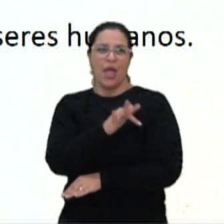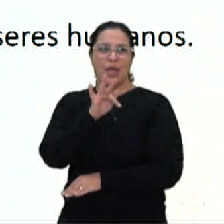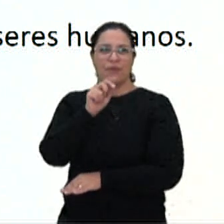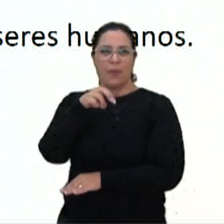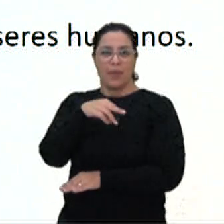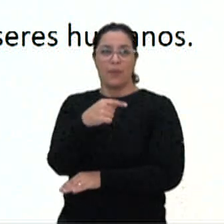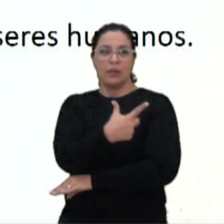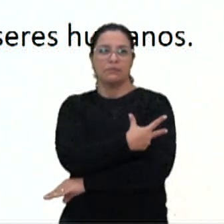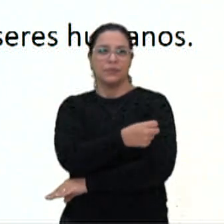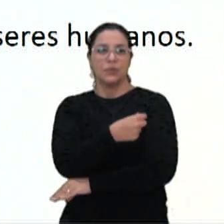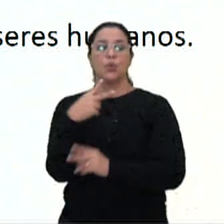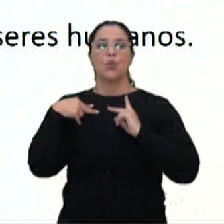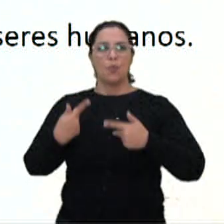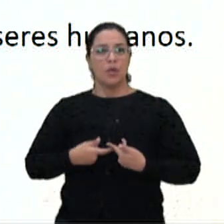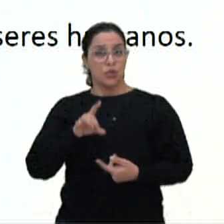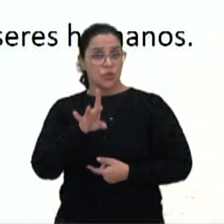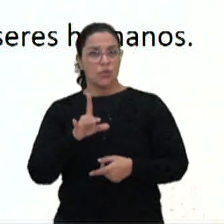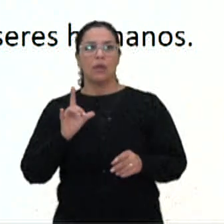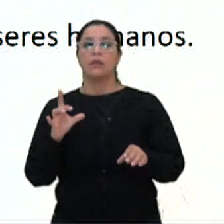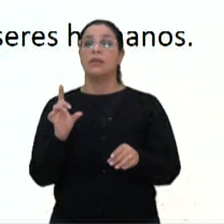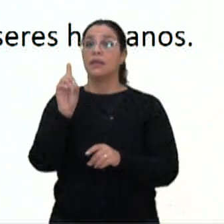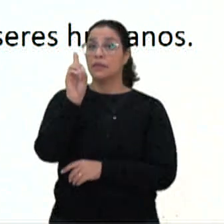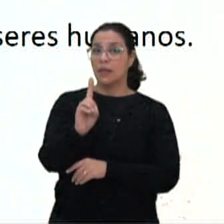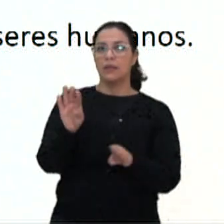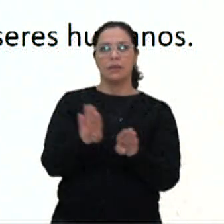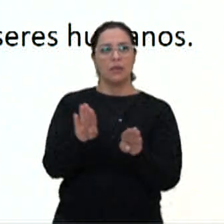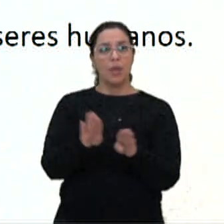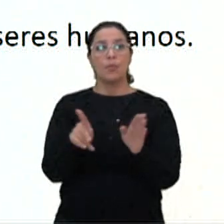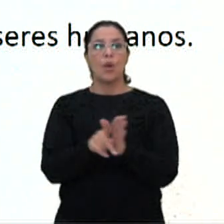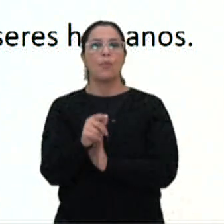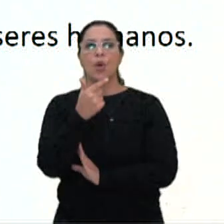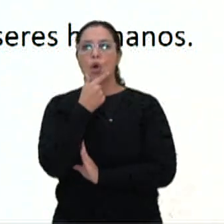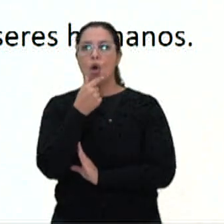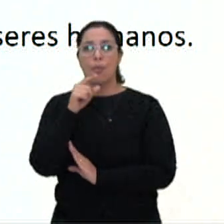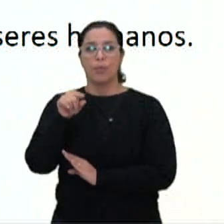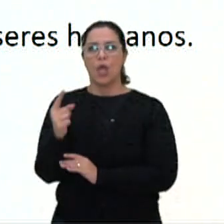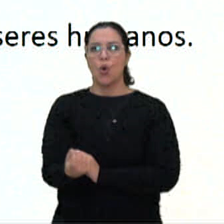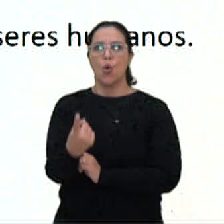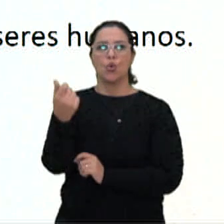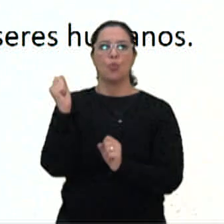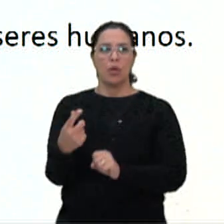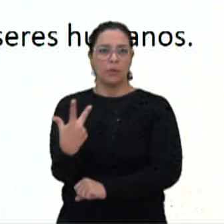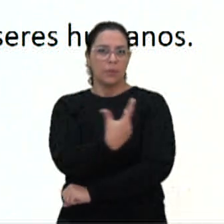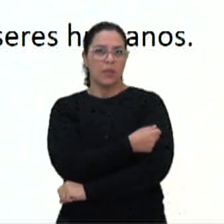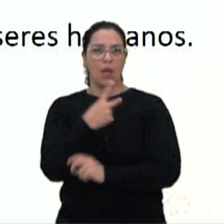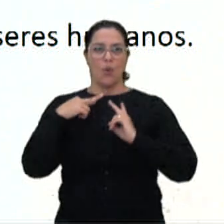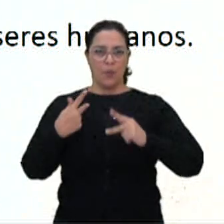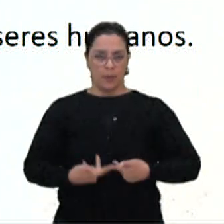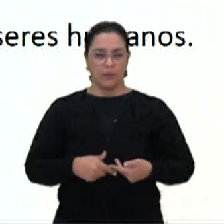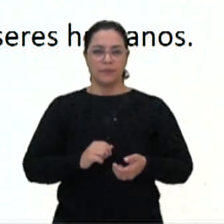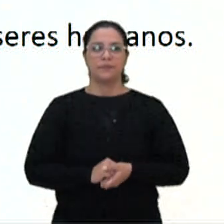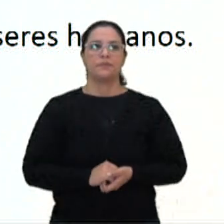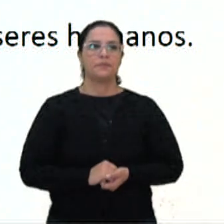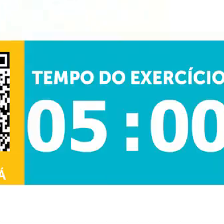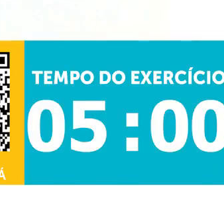são capazes de picar o ser humano. E letra D, trata-se de um macho, pois eles são os únicos capazes de picar o ser humano.